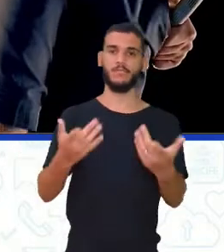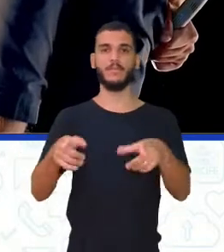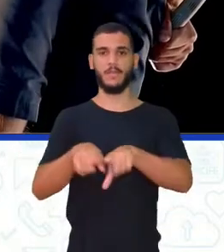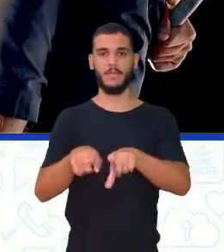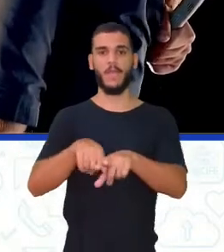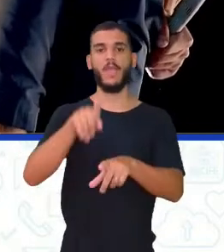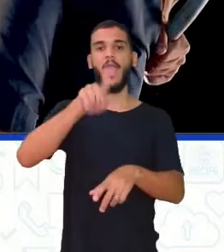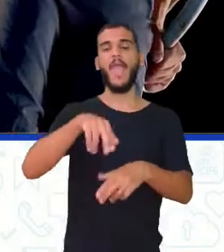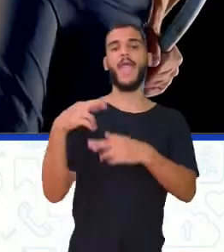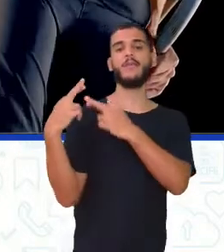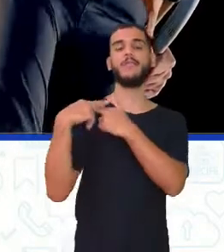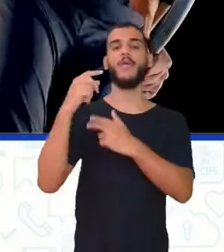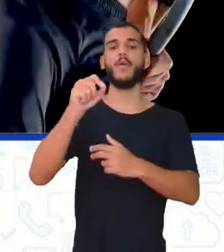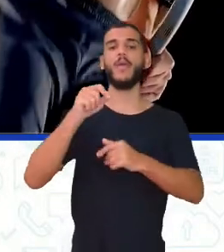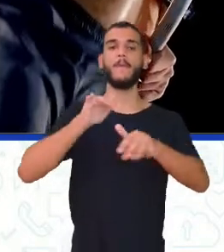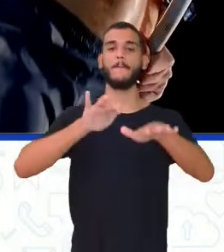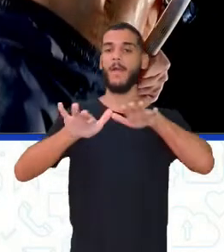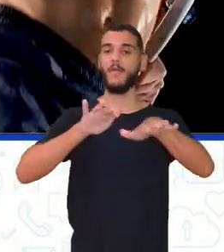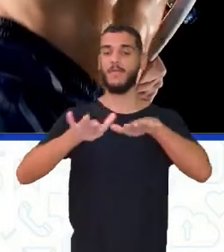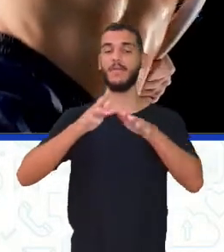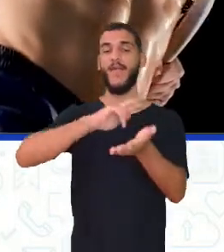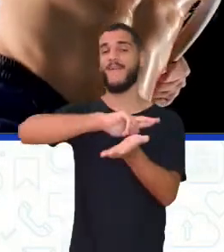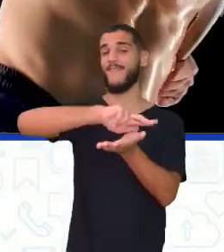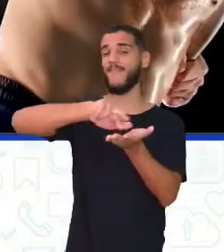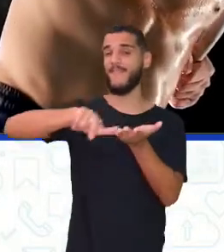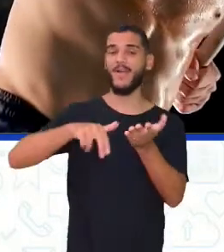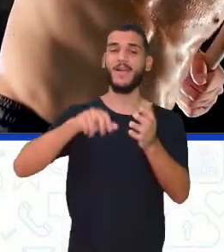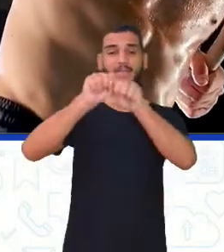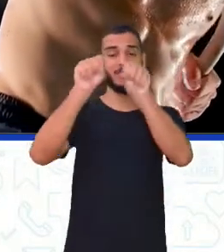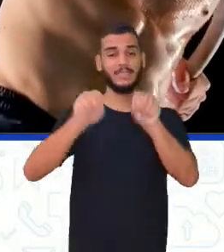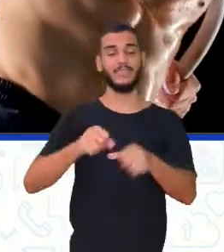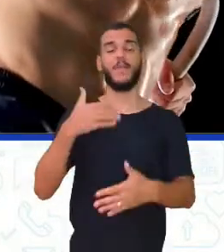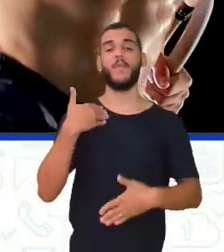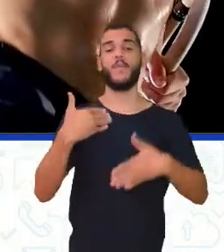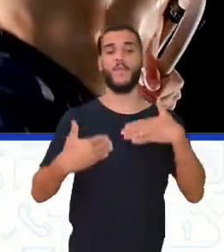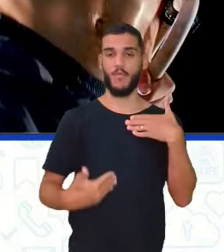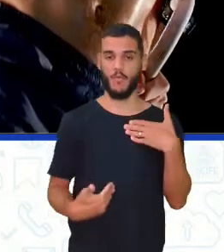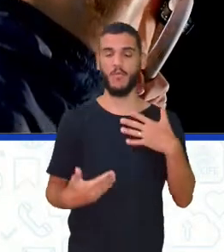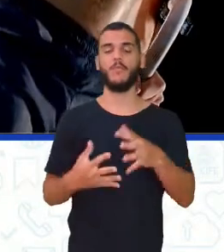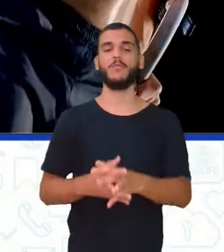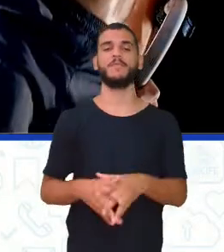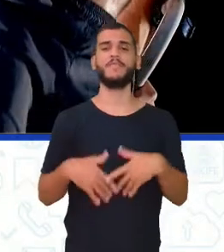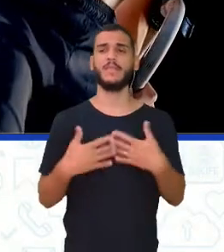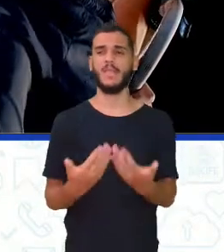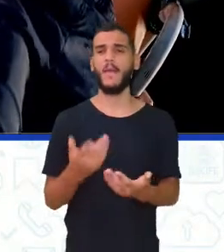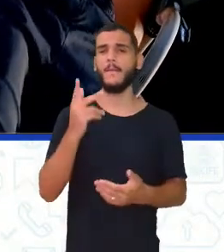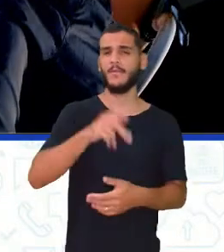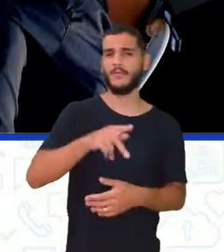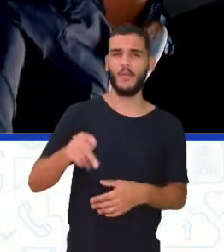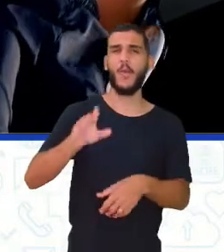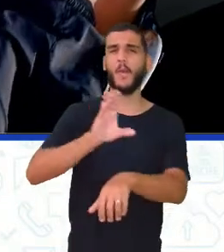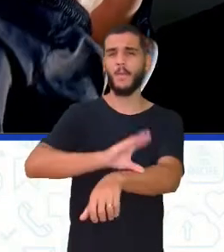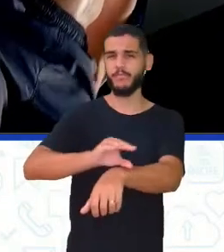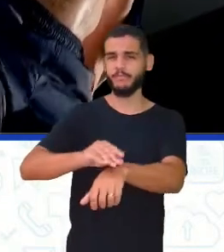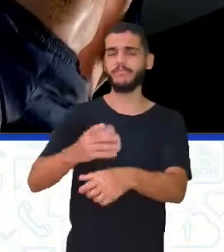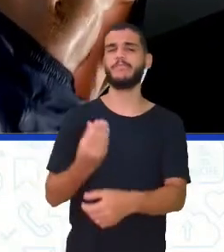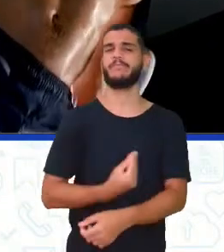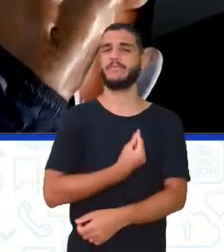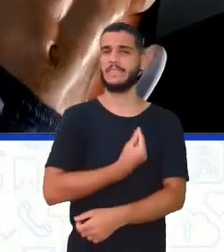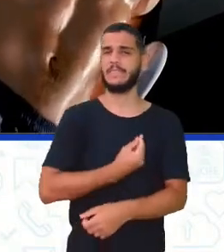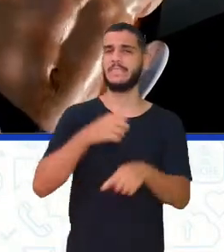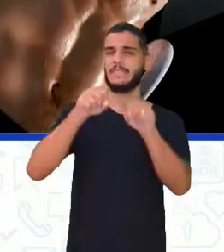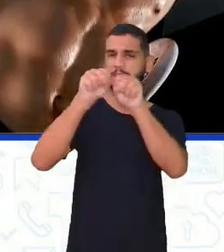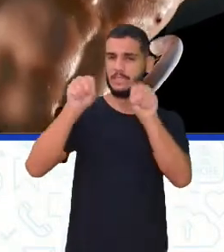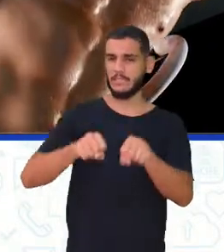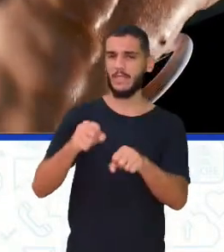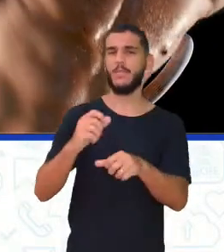responsável pela movimentação dos diversos sistemas do corpo. Como assim, professora? Os músculos vão estar presentes em alguns sistemas